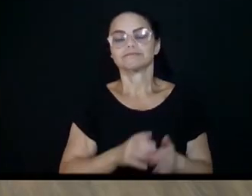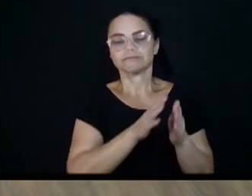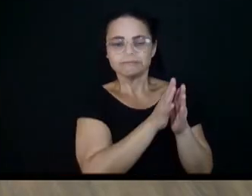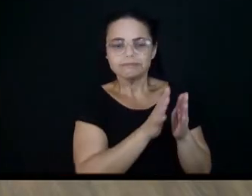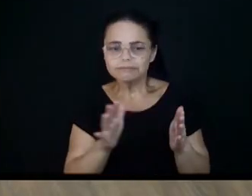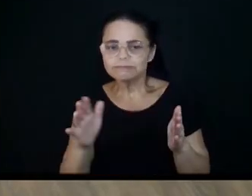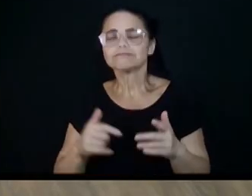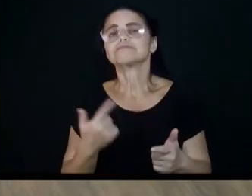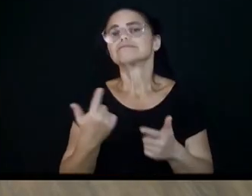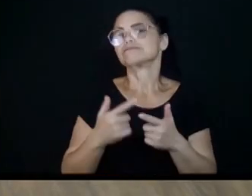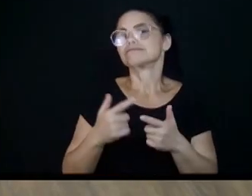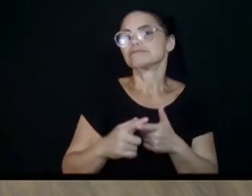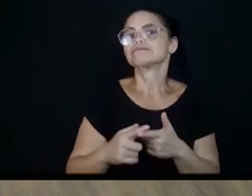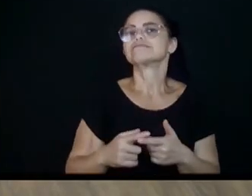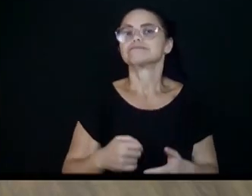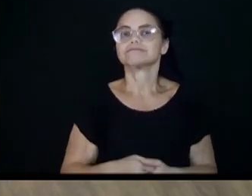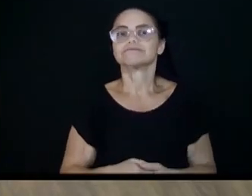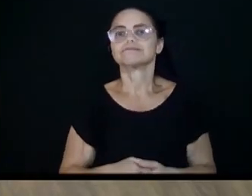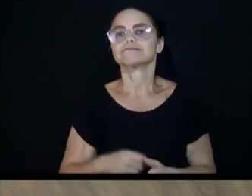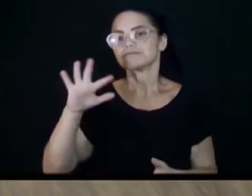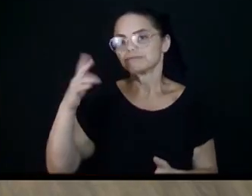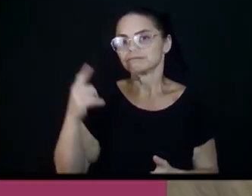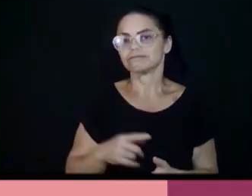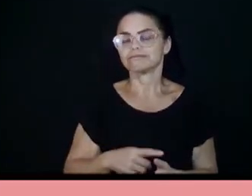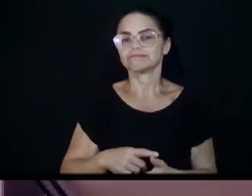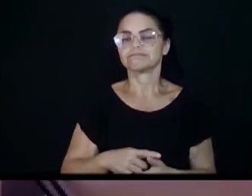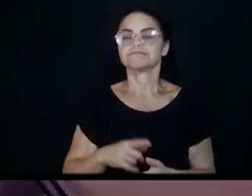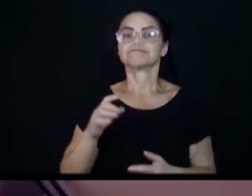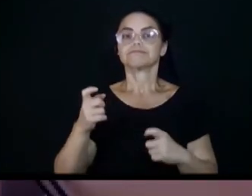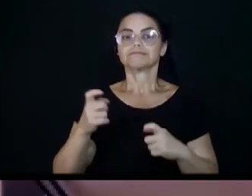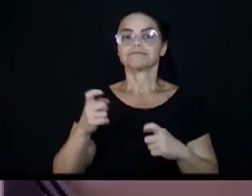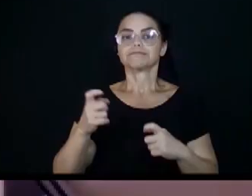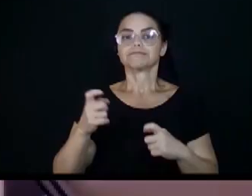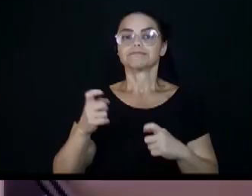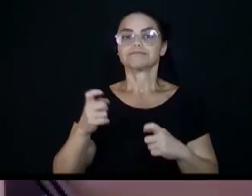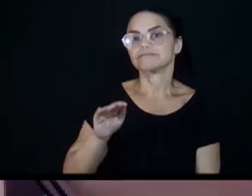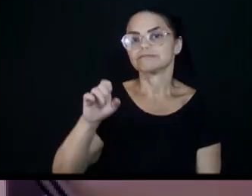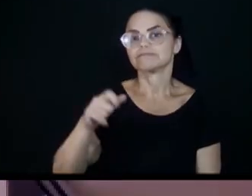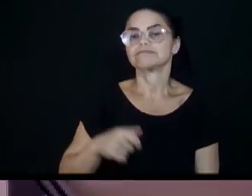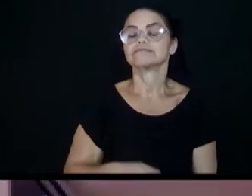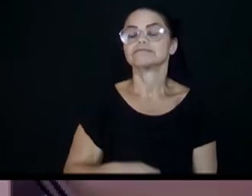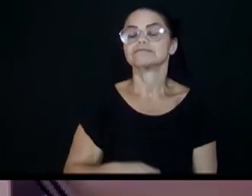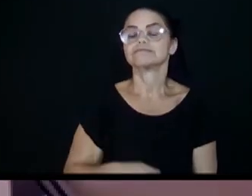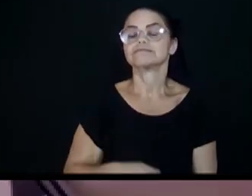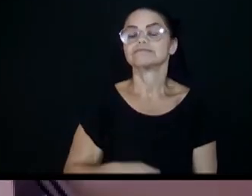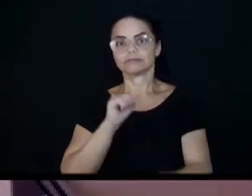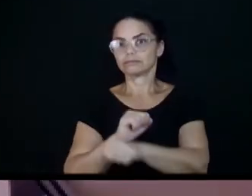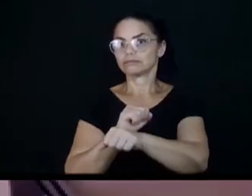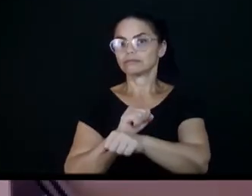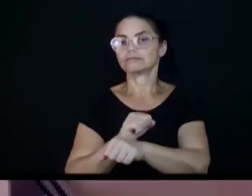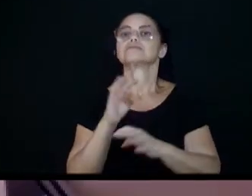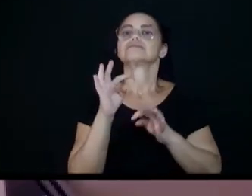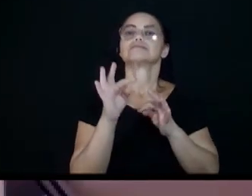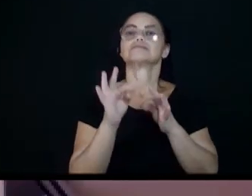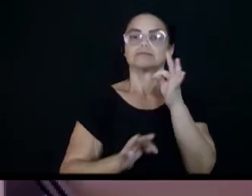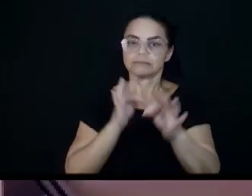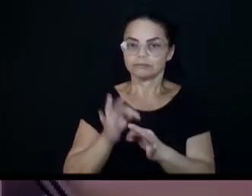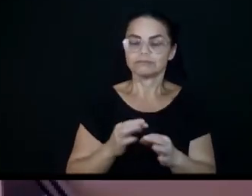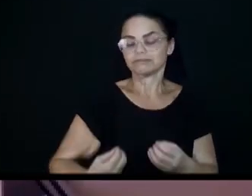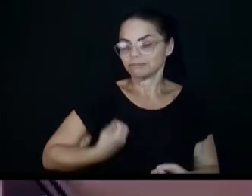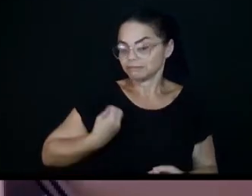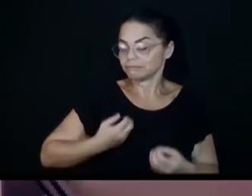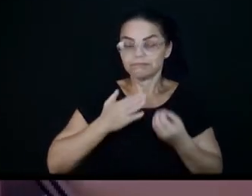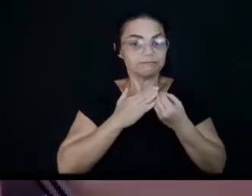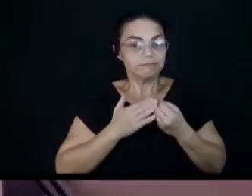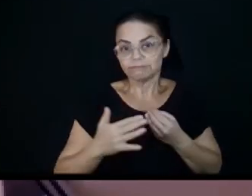que acontece, né, doutor Rafael? Não pode parar. Sim, sim, é um tratamento para a vida toda. Aí eu brinco com os